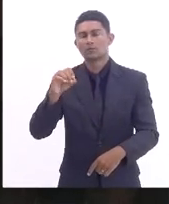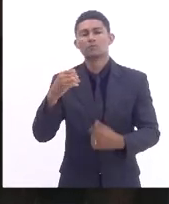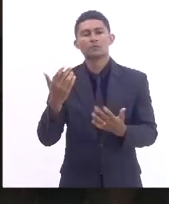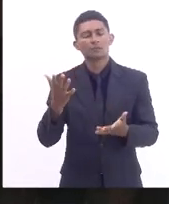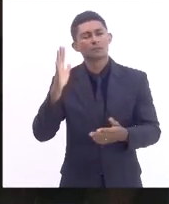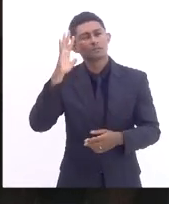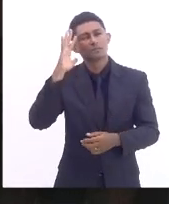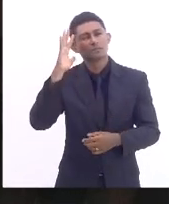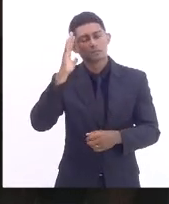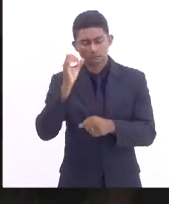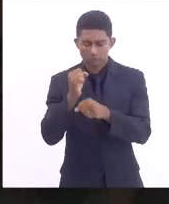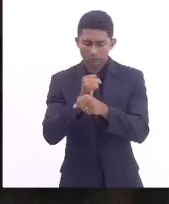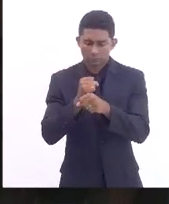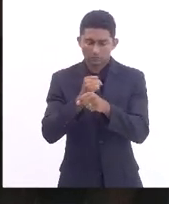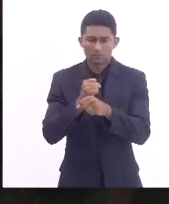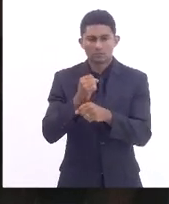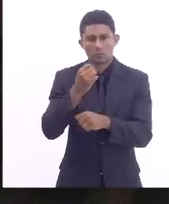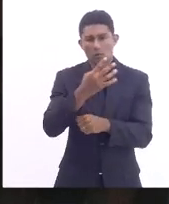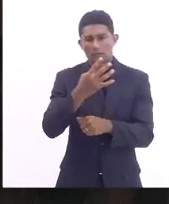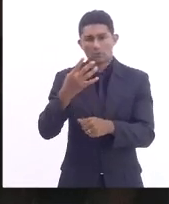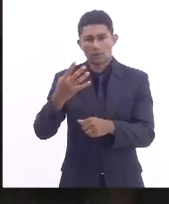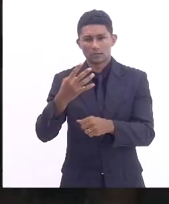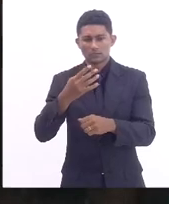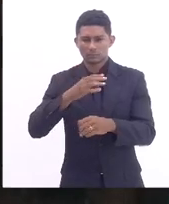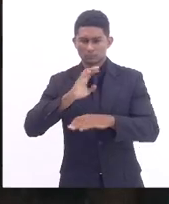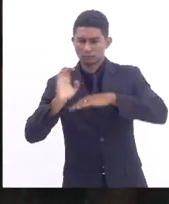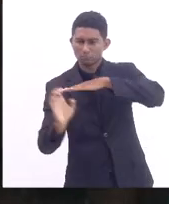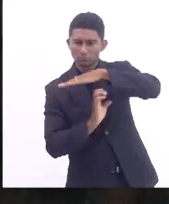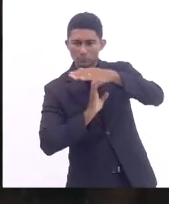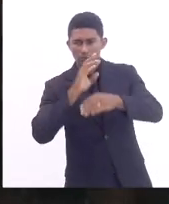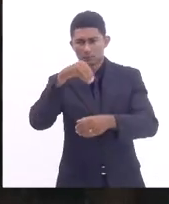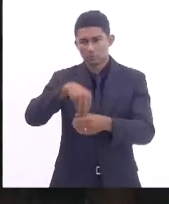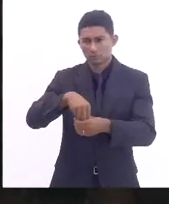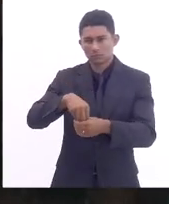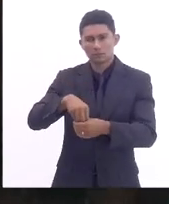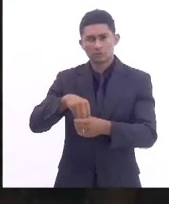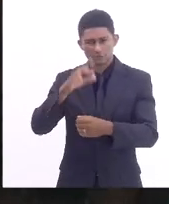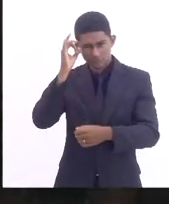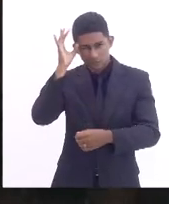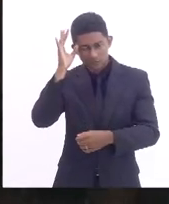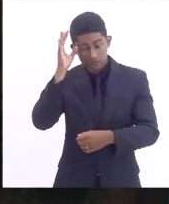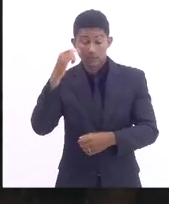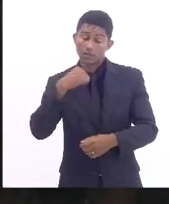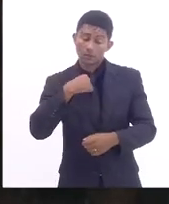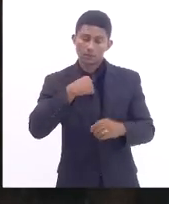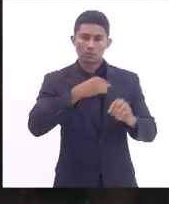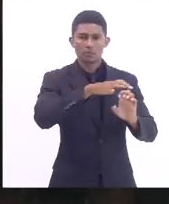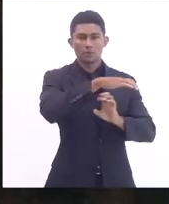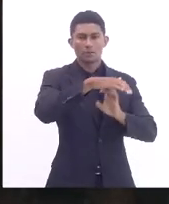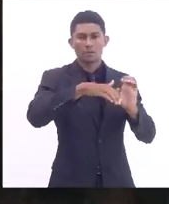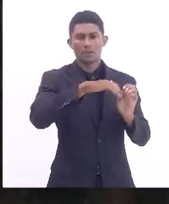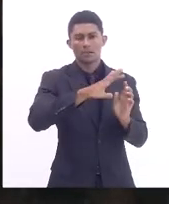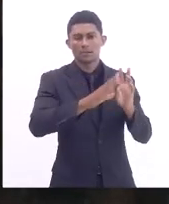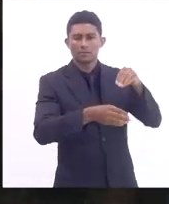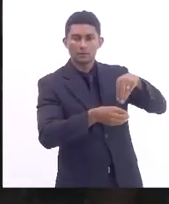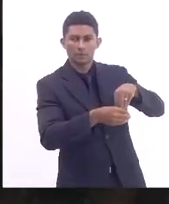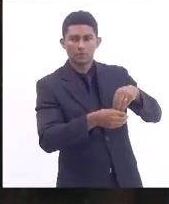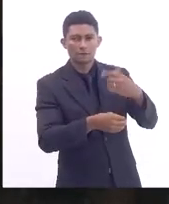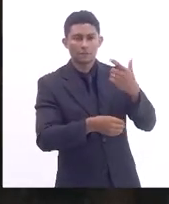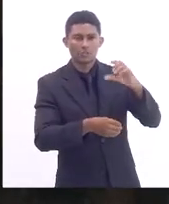ficar 44 anos numa mesma empresa e eu fiquei 29 numa e sei o quanto é